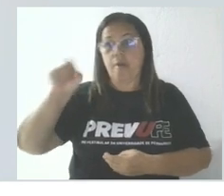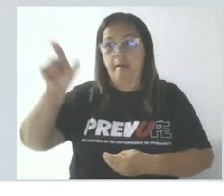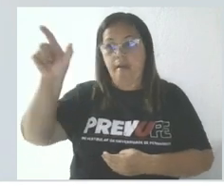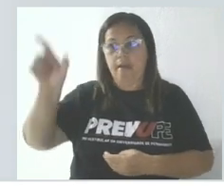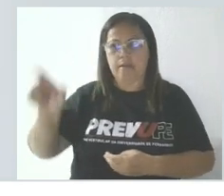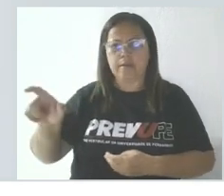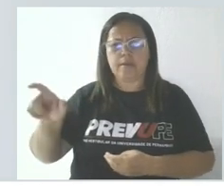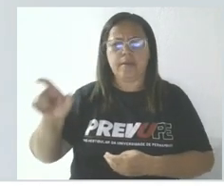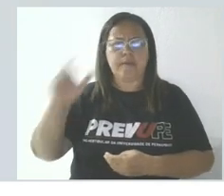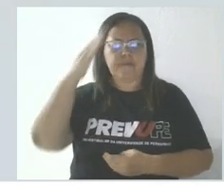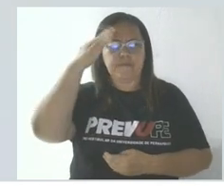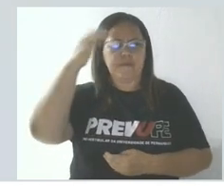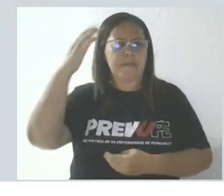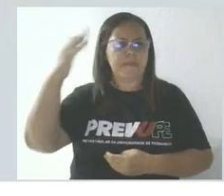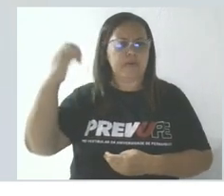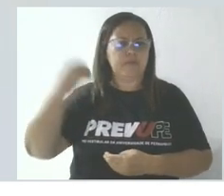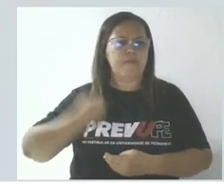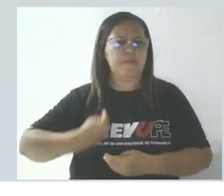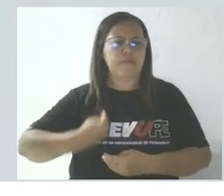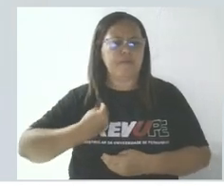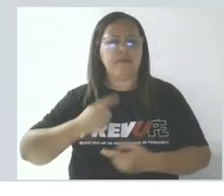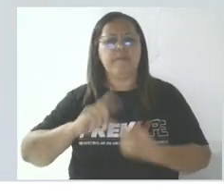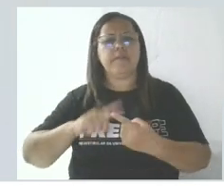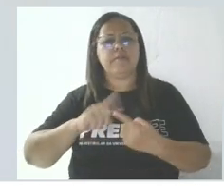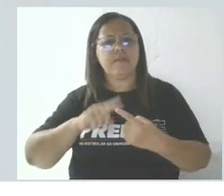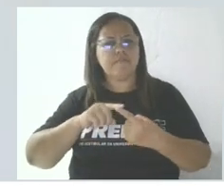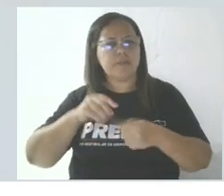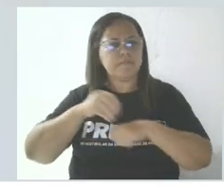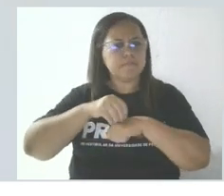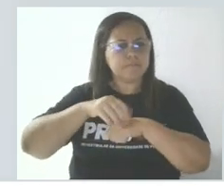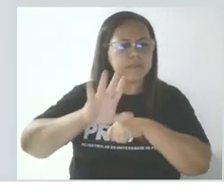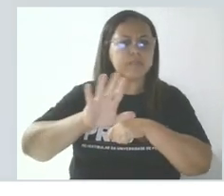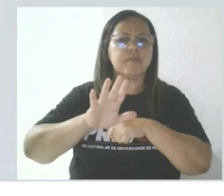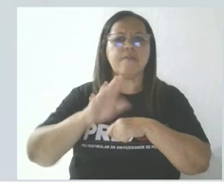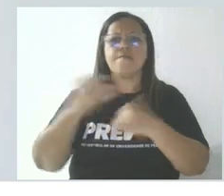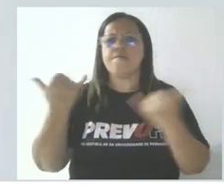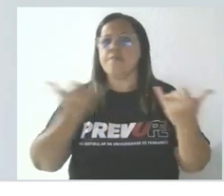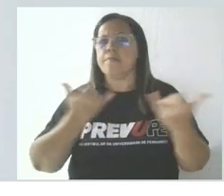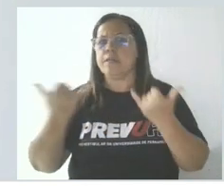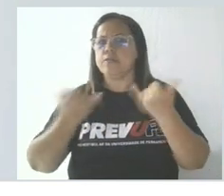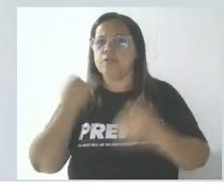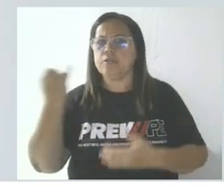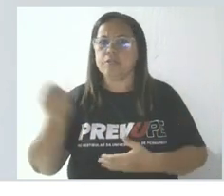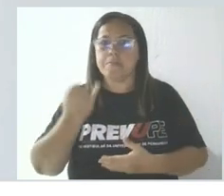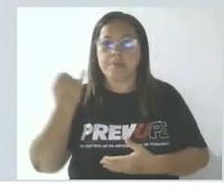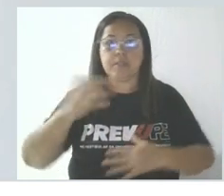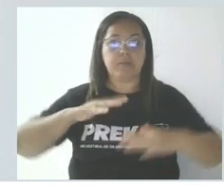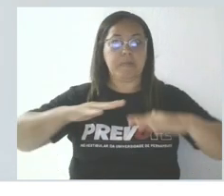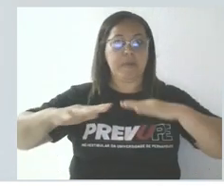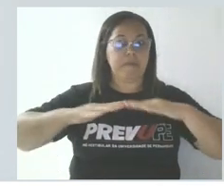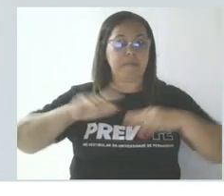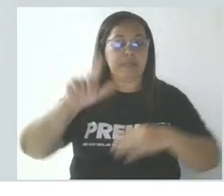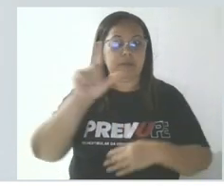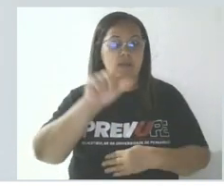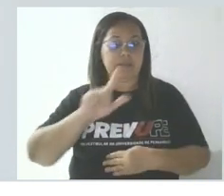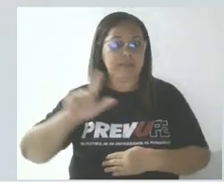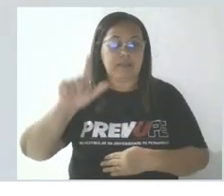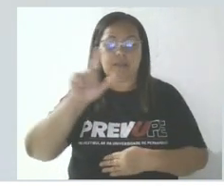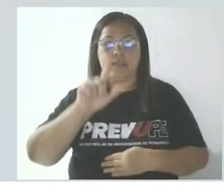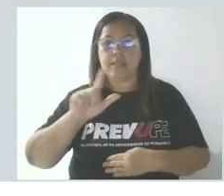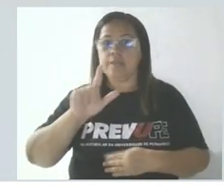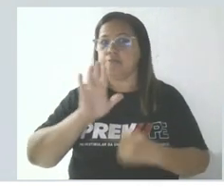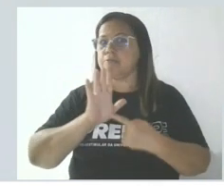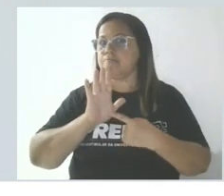o autor viveu e compartilharemos informações relevantes sobre o movimento literário que ele tão brilhantemente